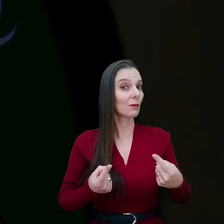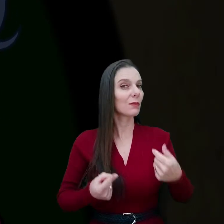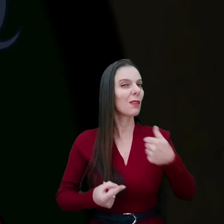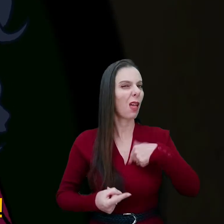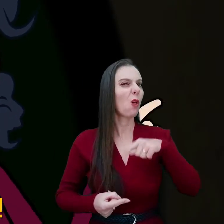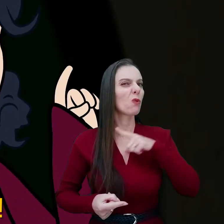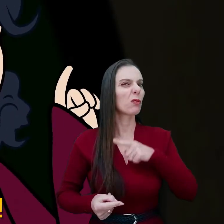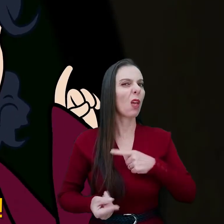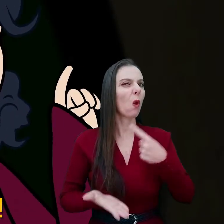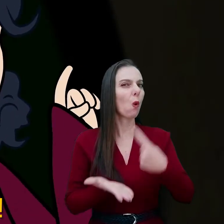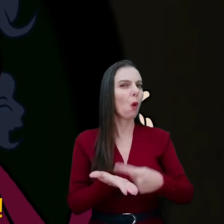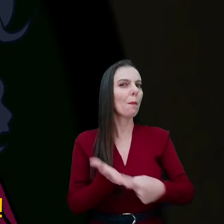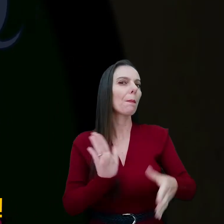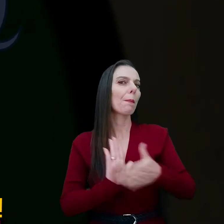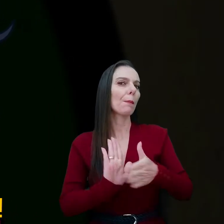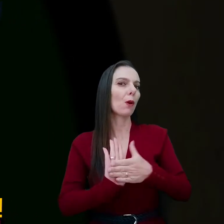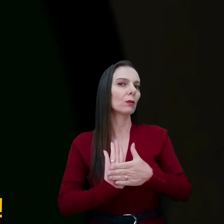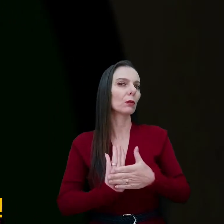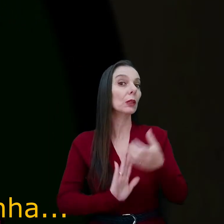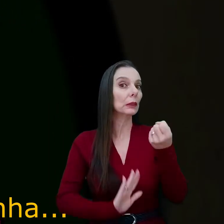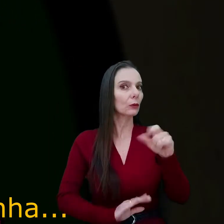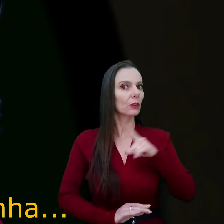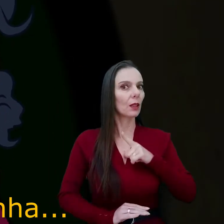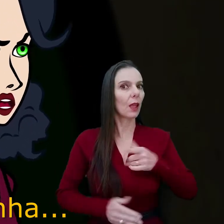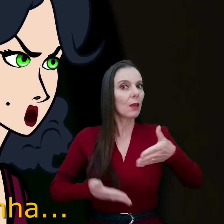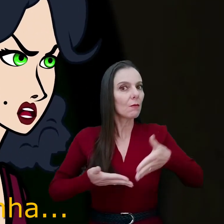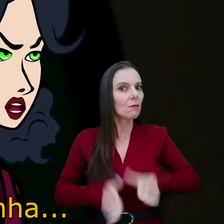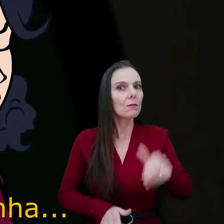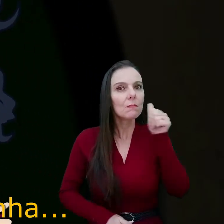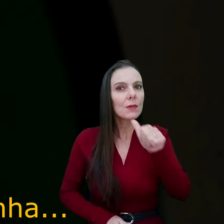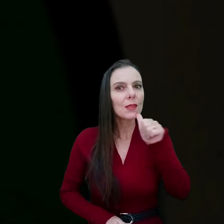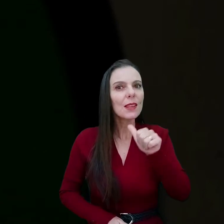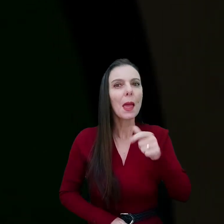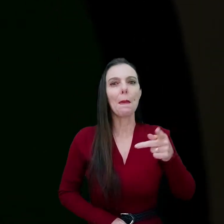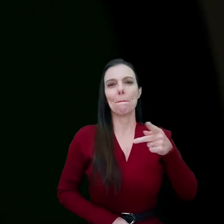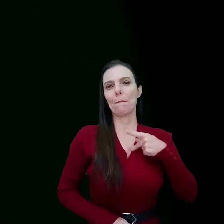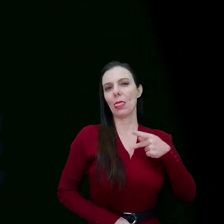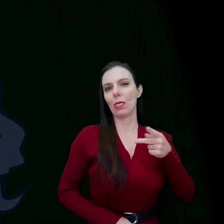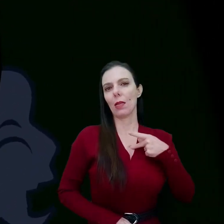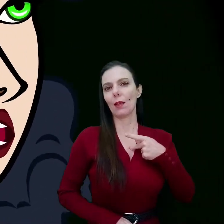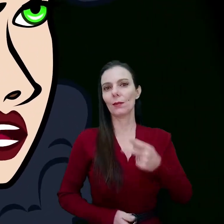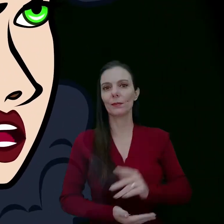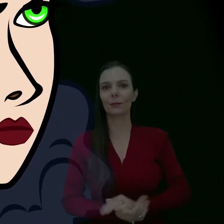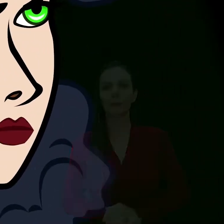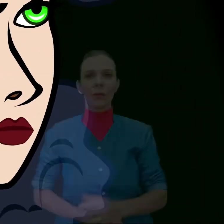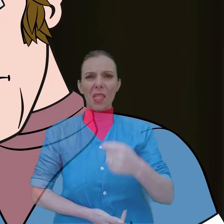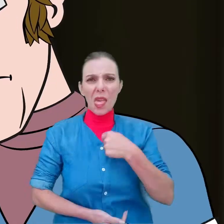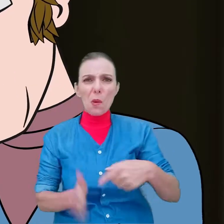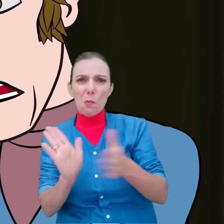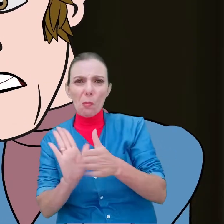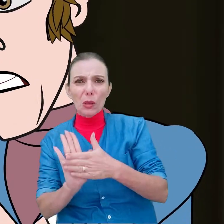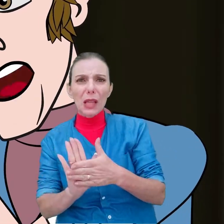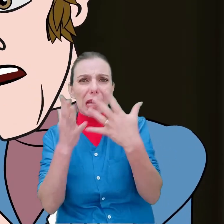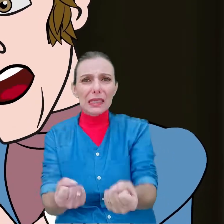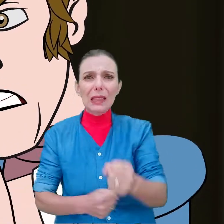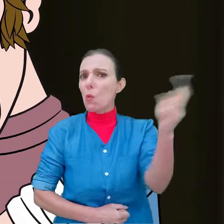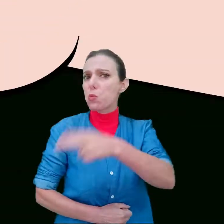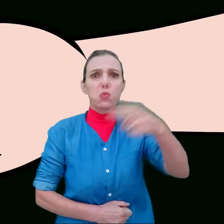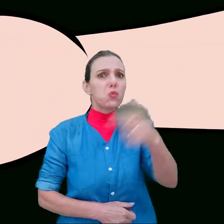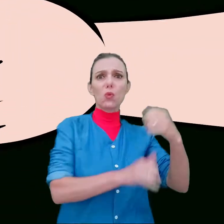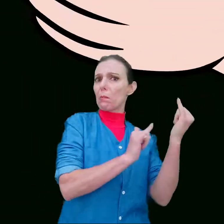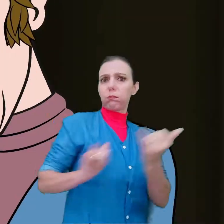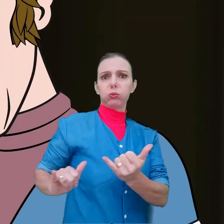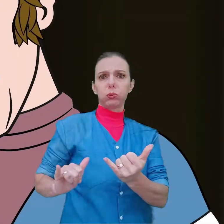Mas eu tenho uma condição. Se você tiver uma filhinha, ela será minha. Eu jamais vou